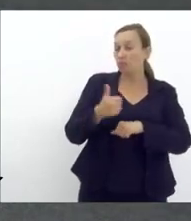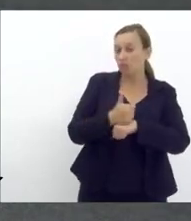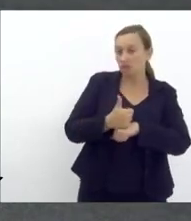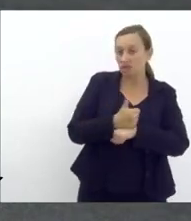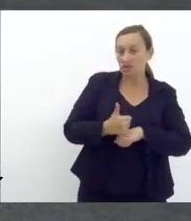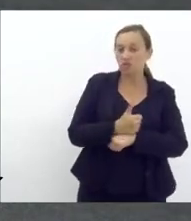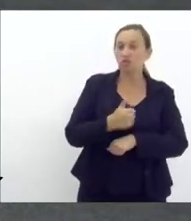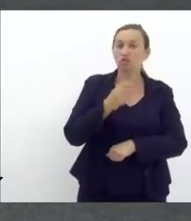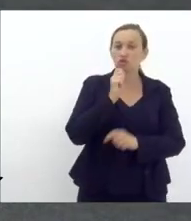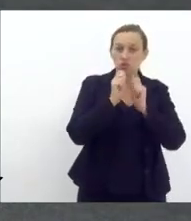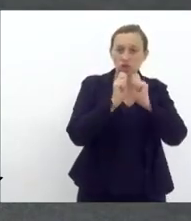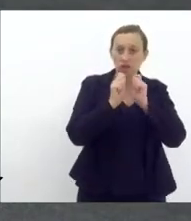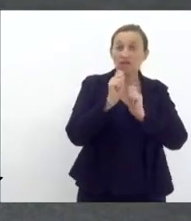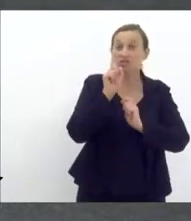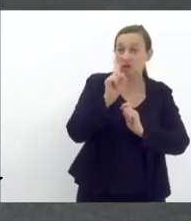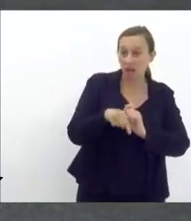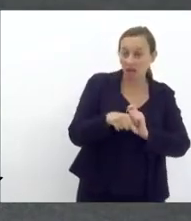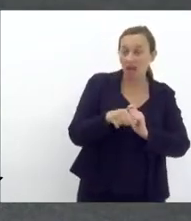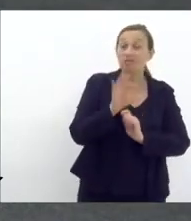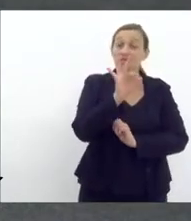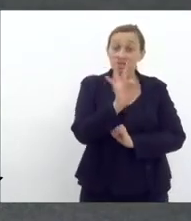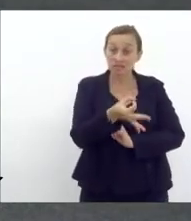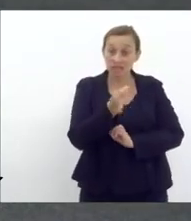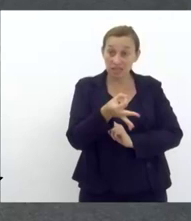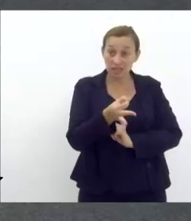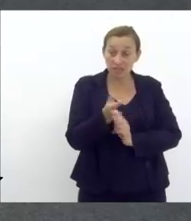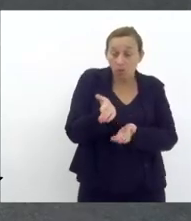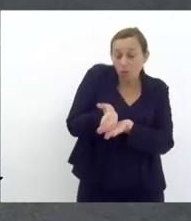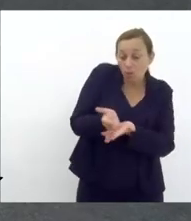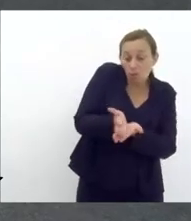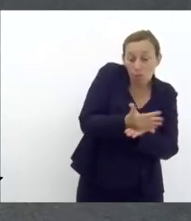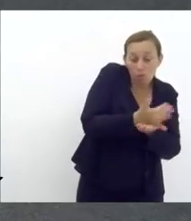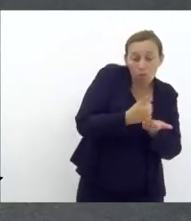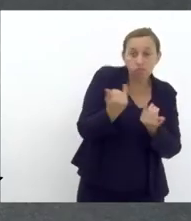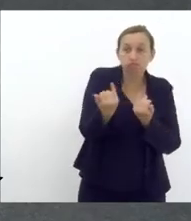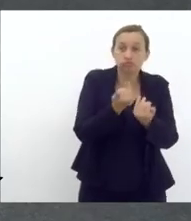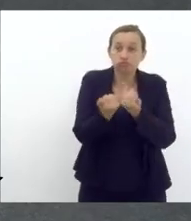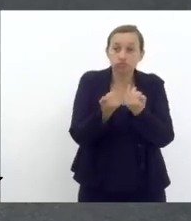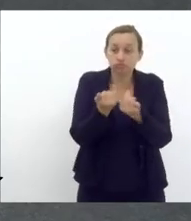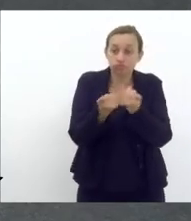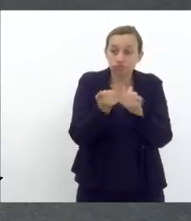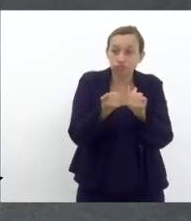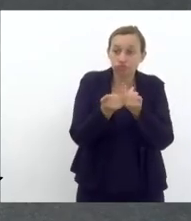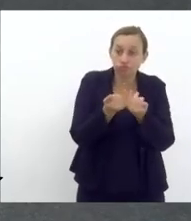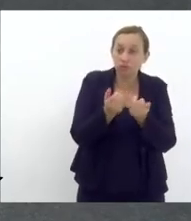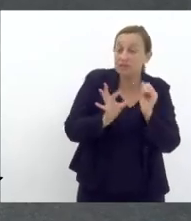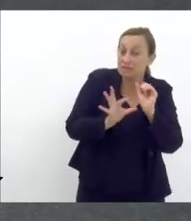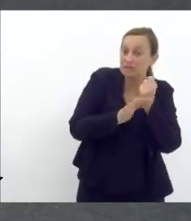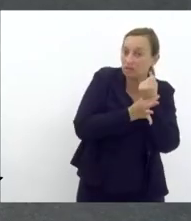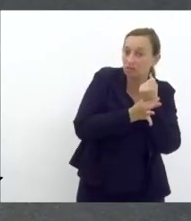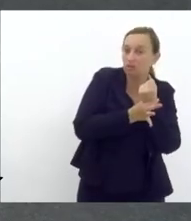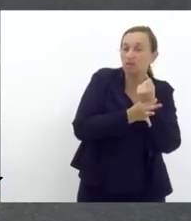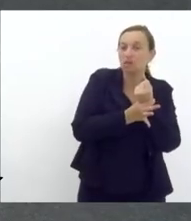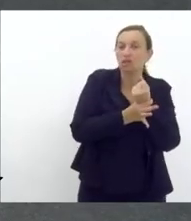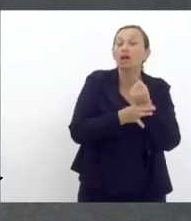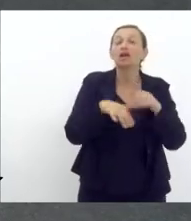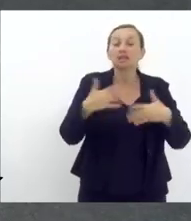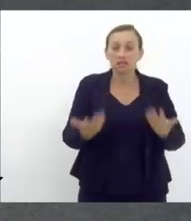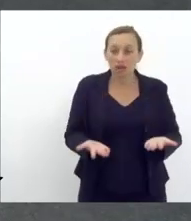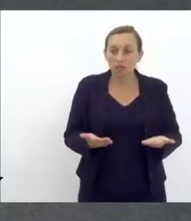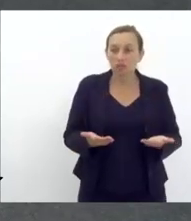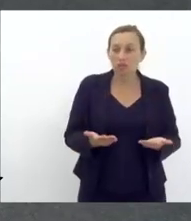jornalismo É de fato apuração de dados e de fontes fontes seguras Então